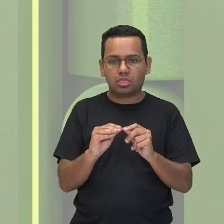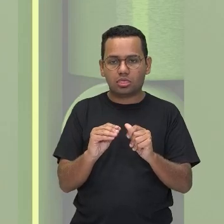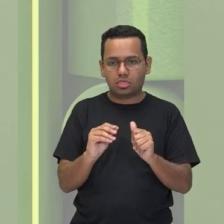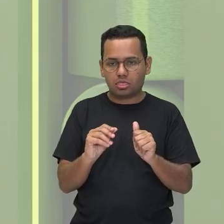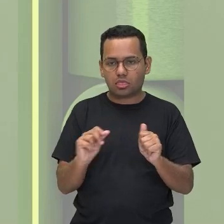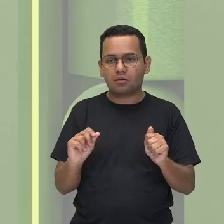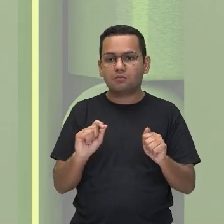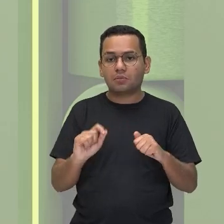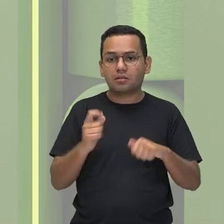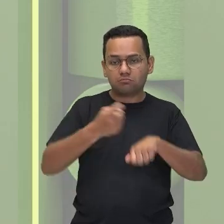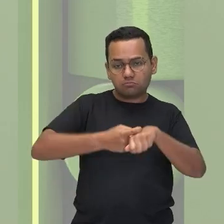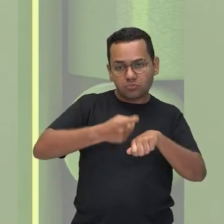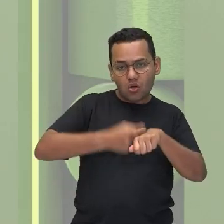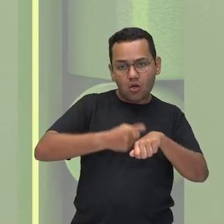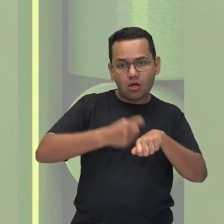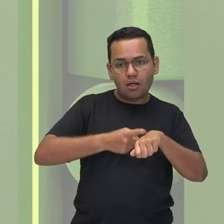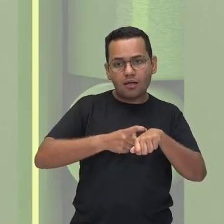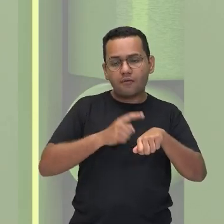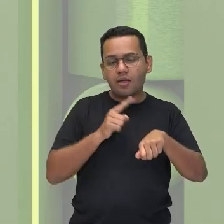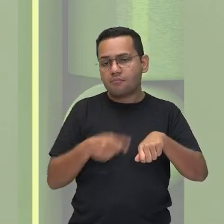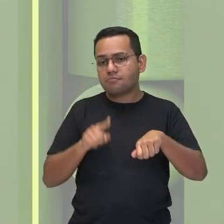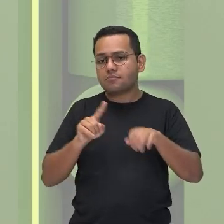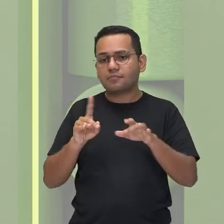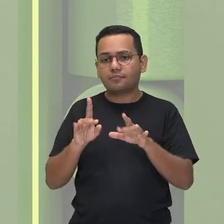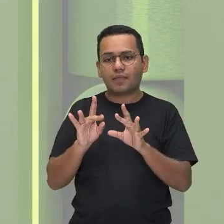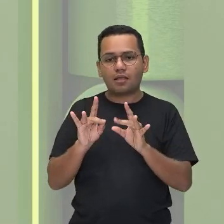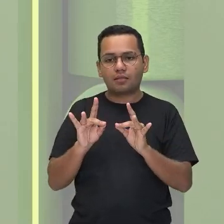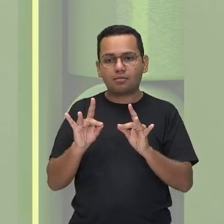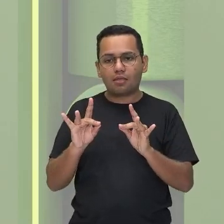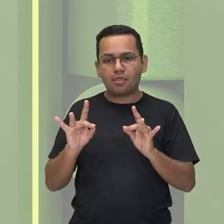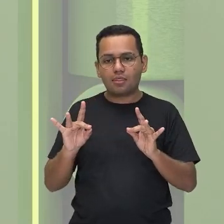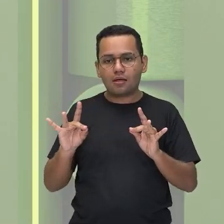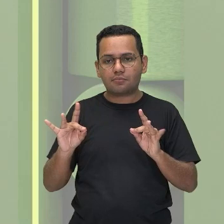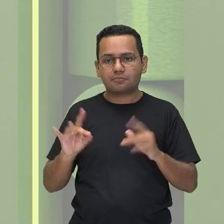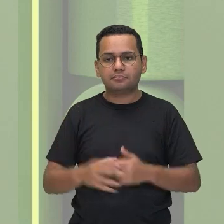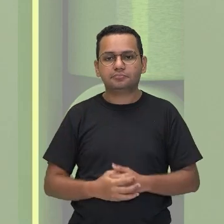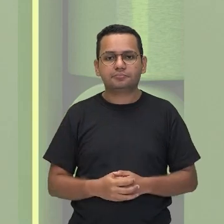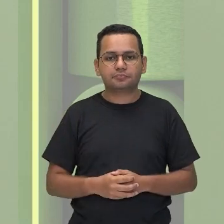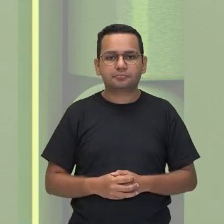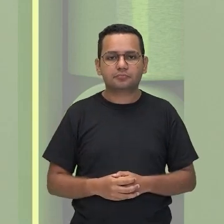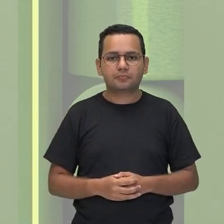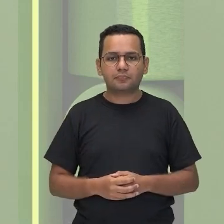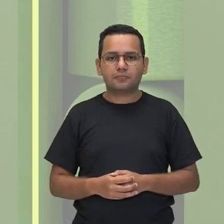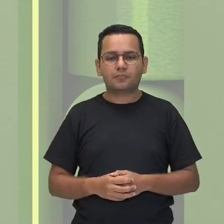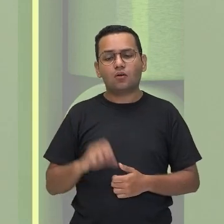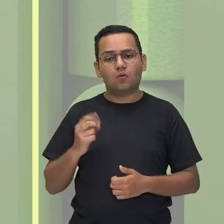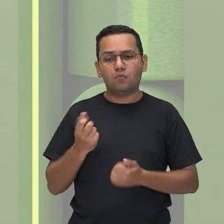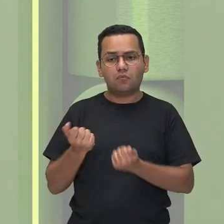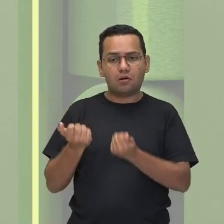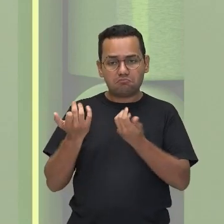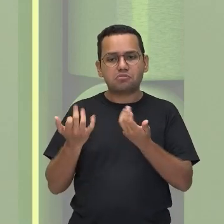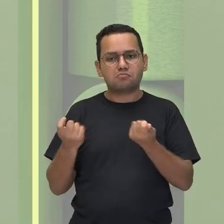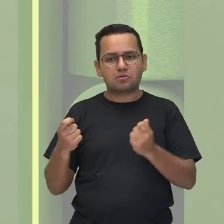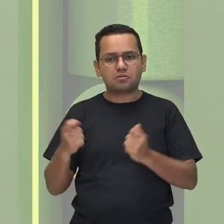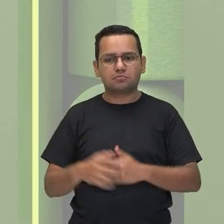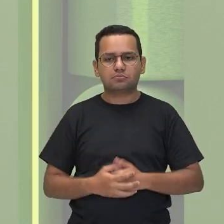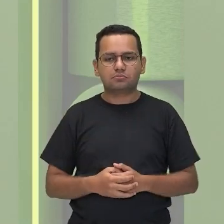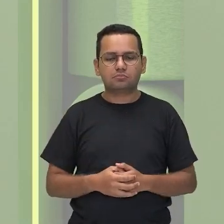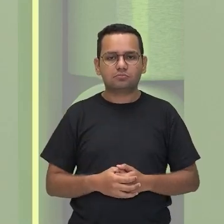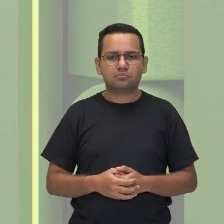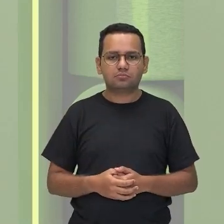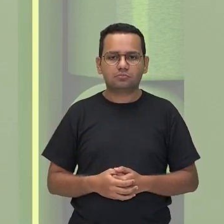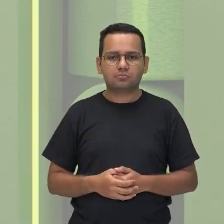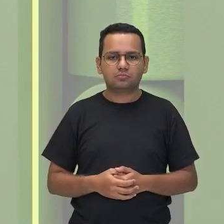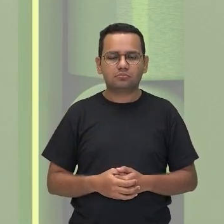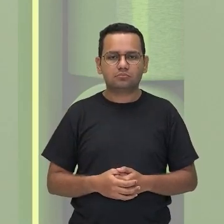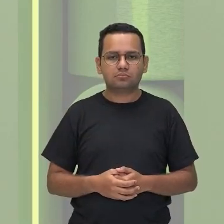estado sólido, né, e passa a ficar num estado ali diferente, um estado líquido, passa a virar vapor também. Tá? Então, presta atenção